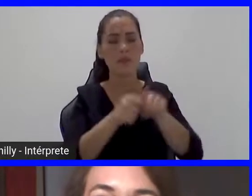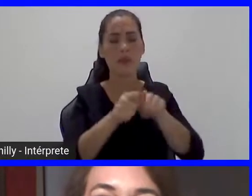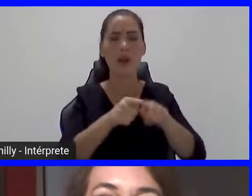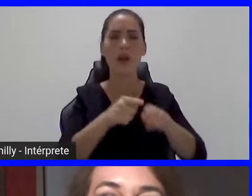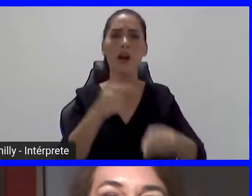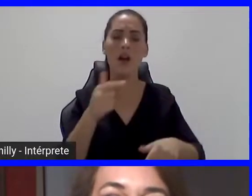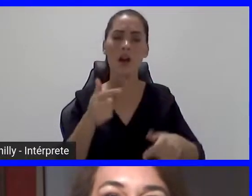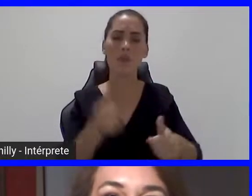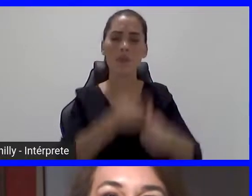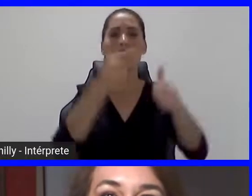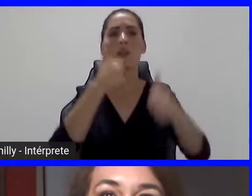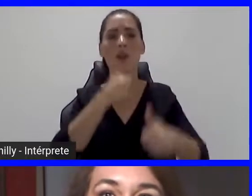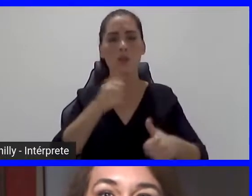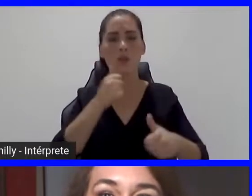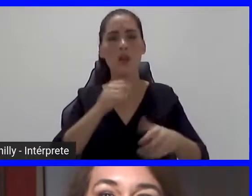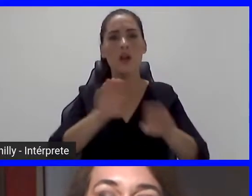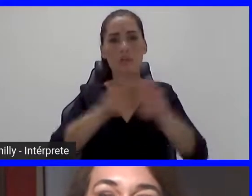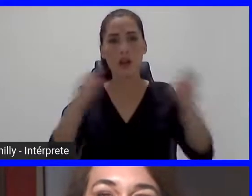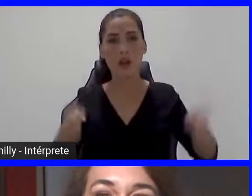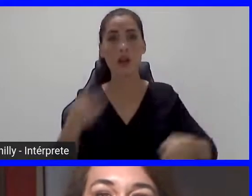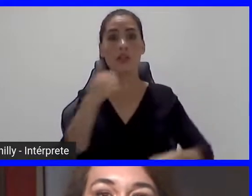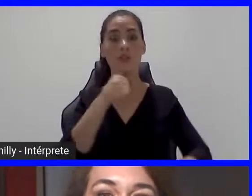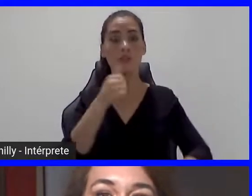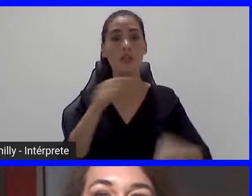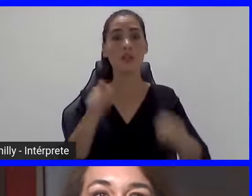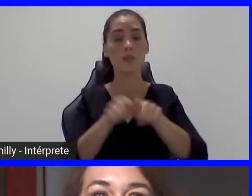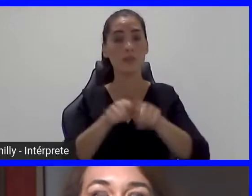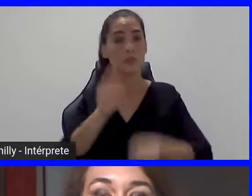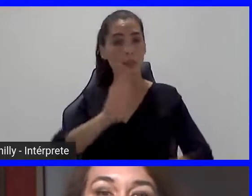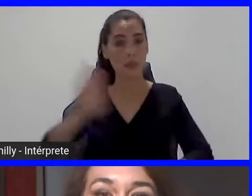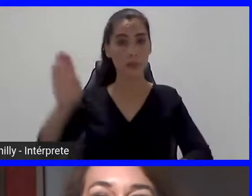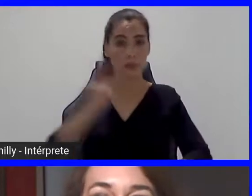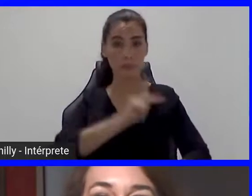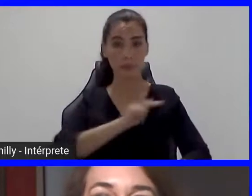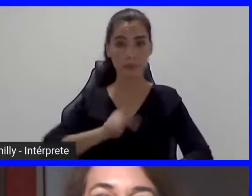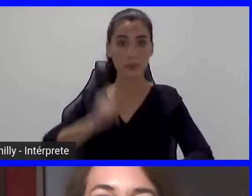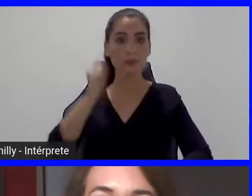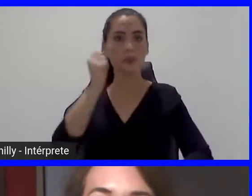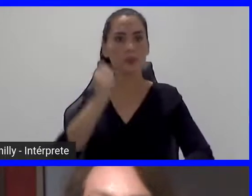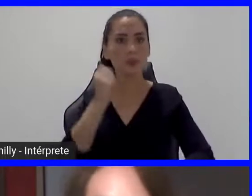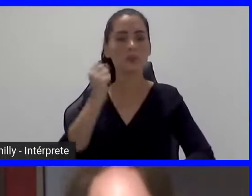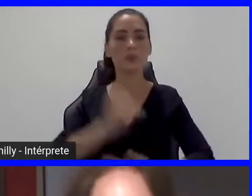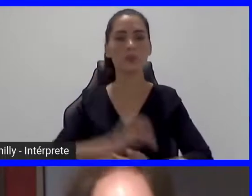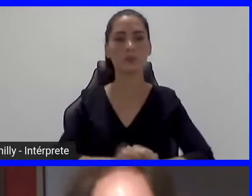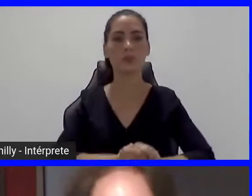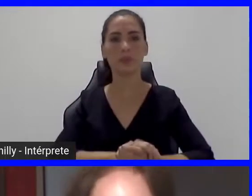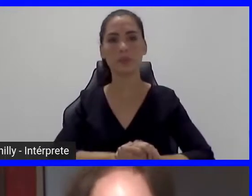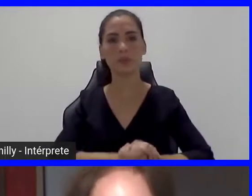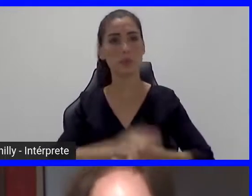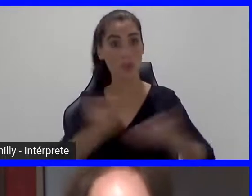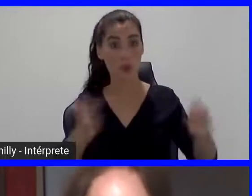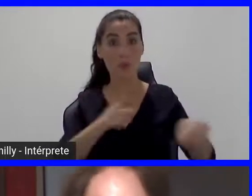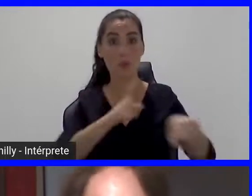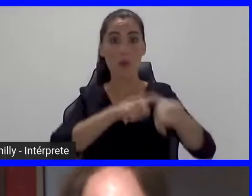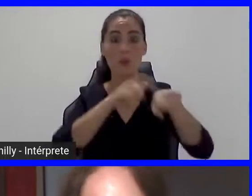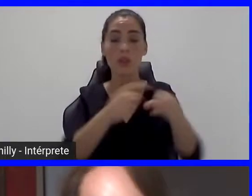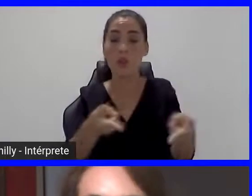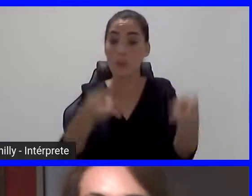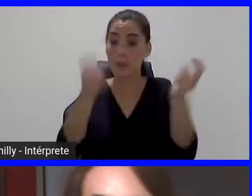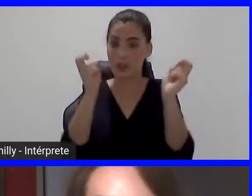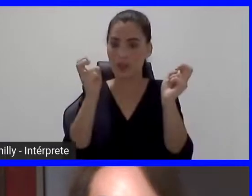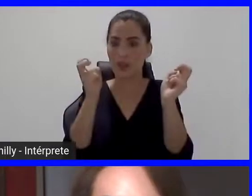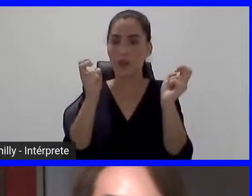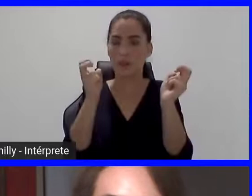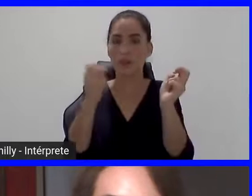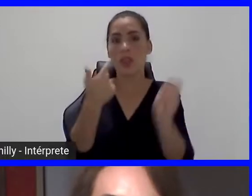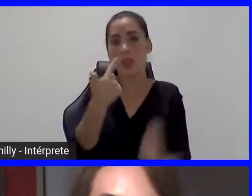pré-candidata ou candidata à presidência do Senado. Então, no momento em que eu percebi que não haveria candidaturas femininas,